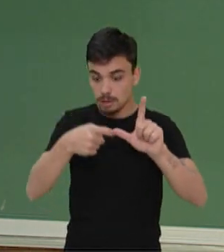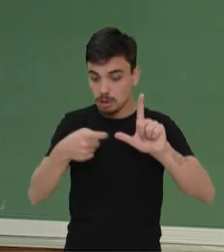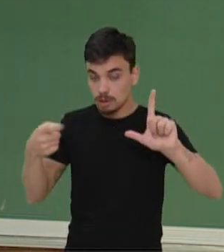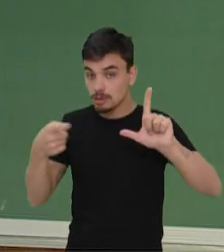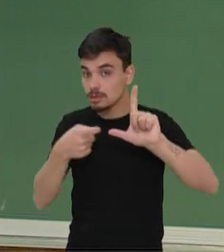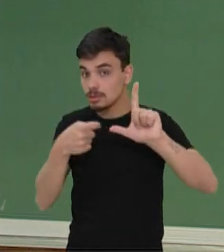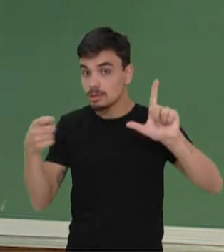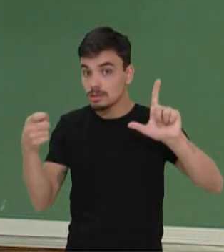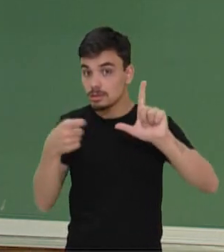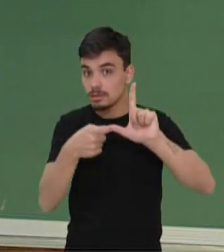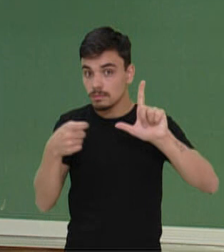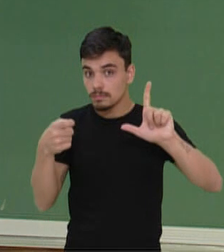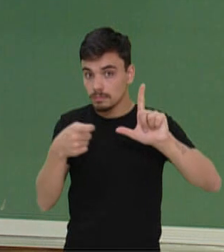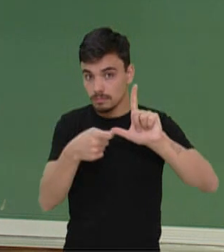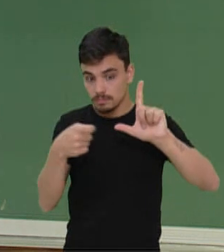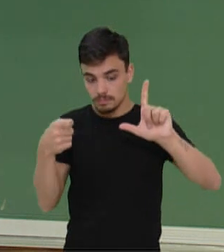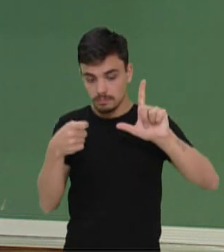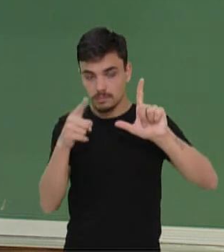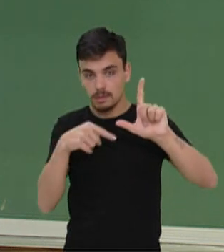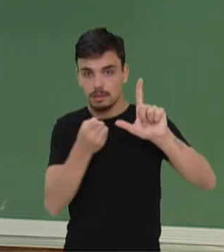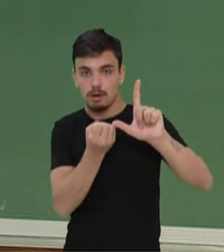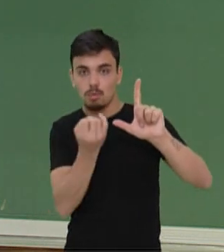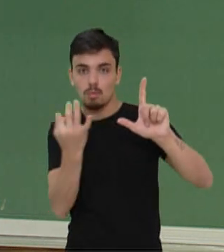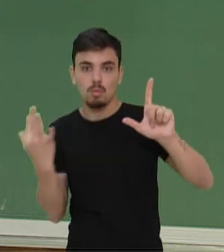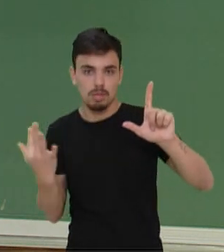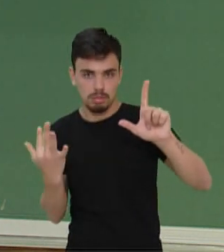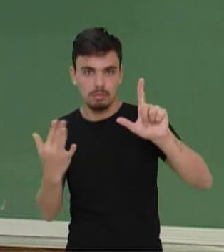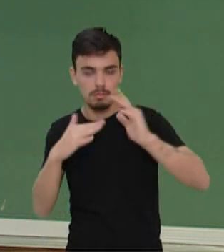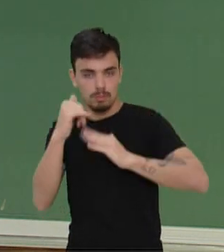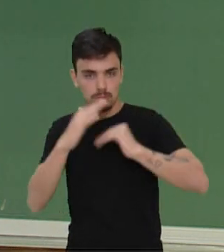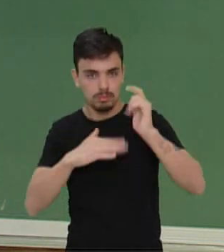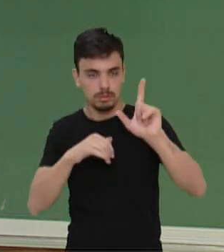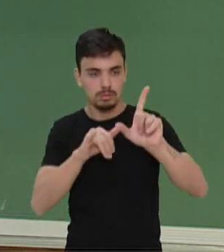x representa as unidades produzidas.